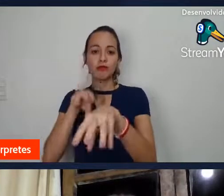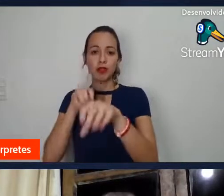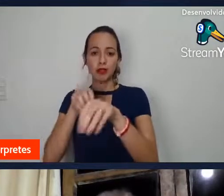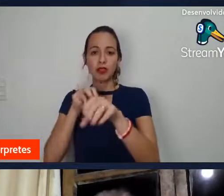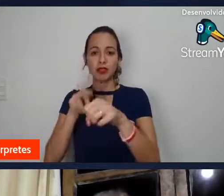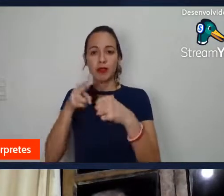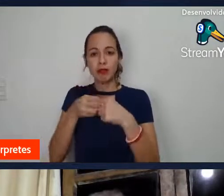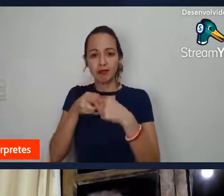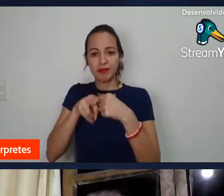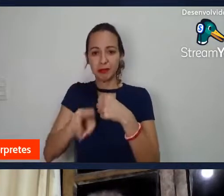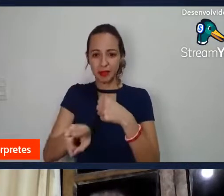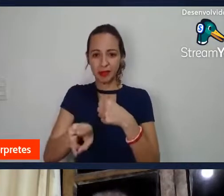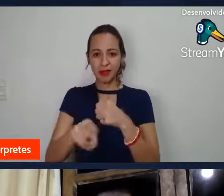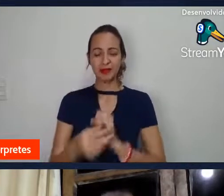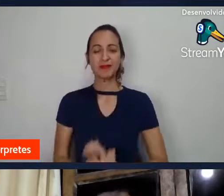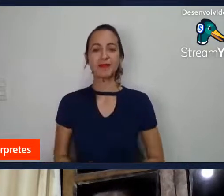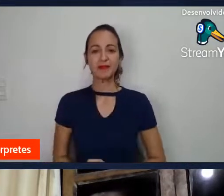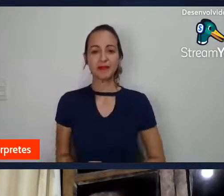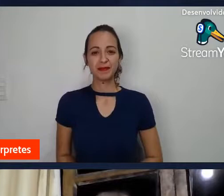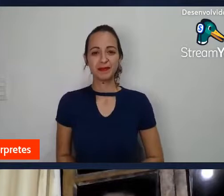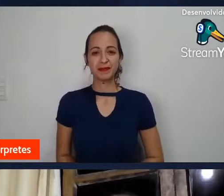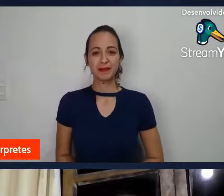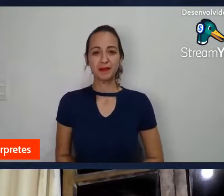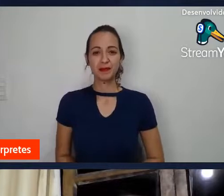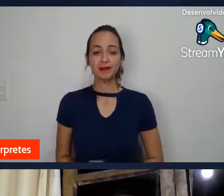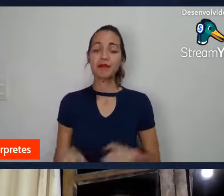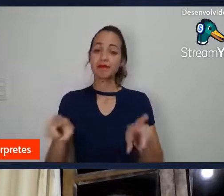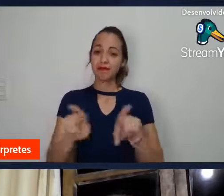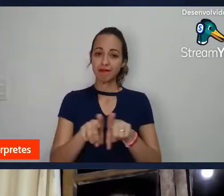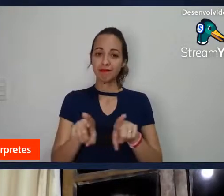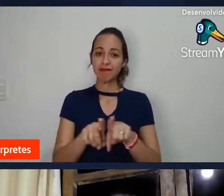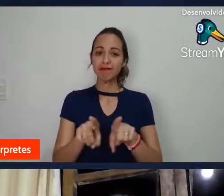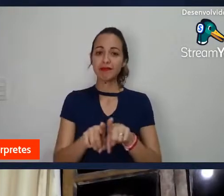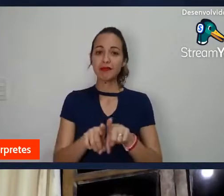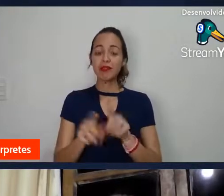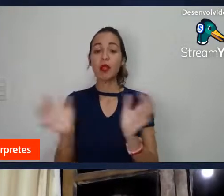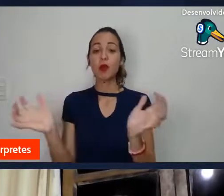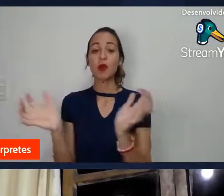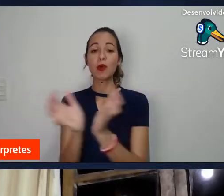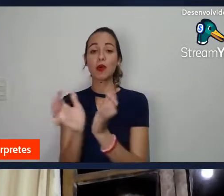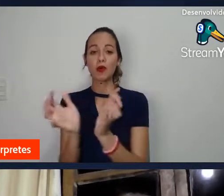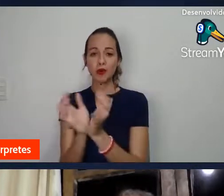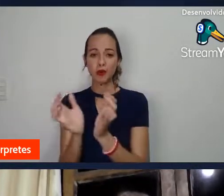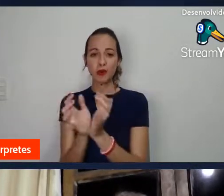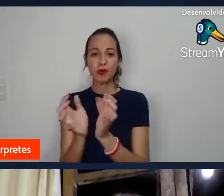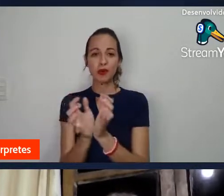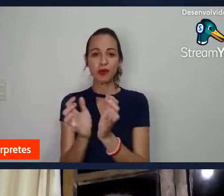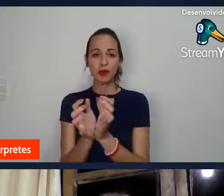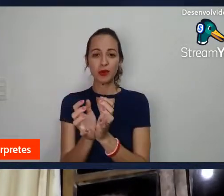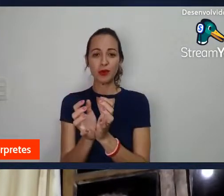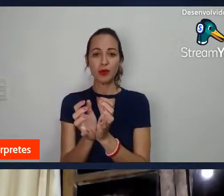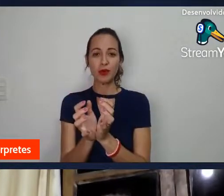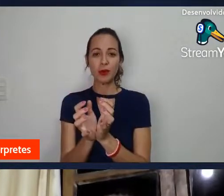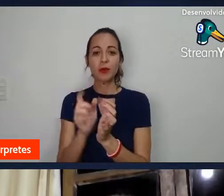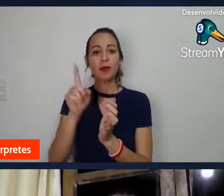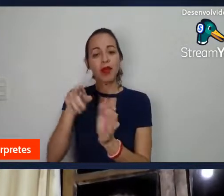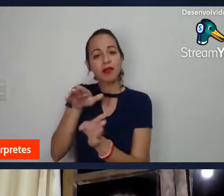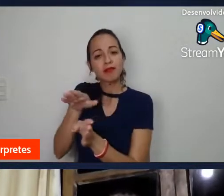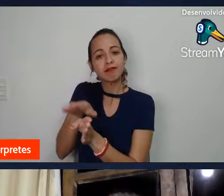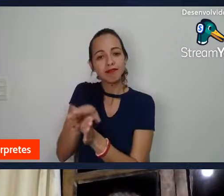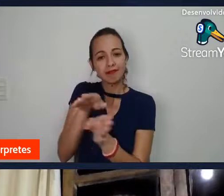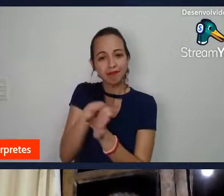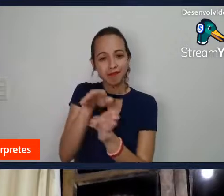Federal do Espírito Santo. E, além disso, estamos aí com a equipe, né, que nos assessora, e a gente agradece a toda a